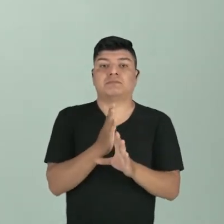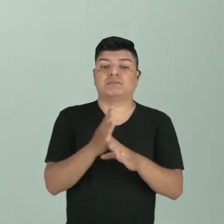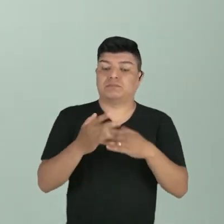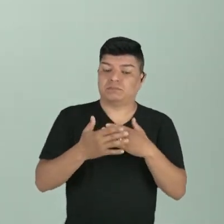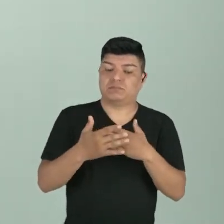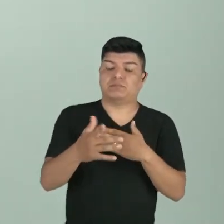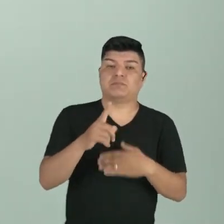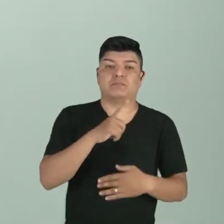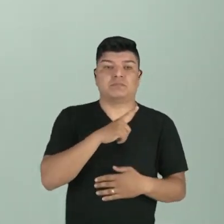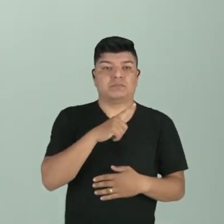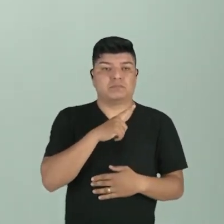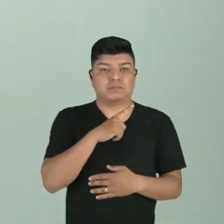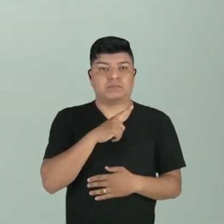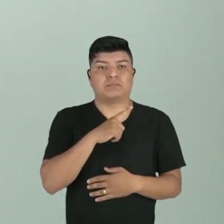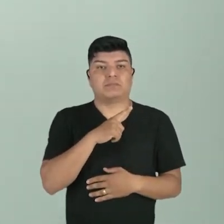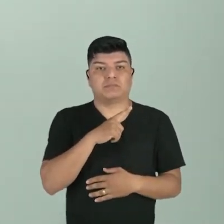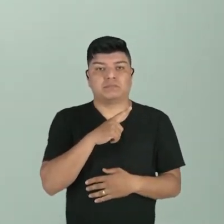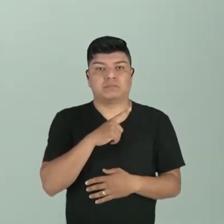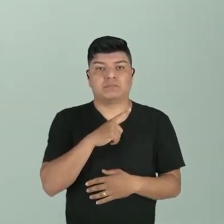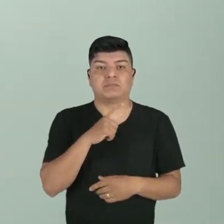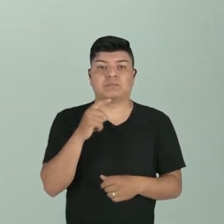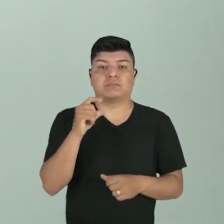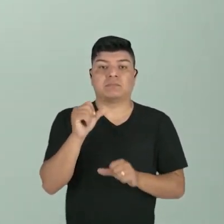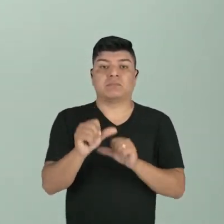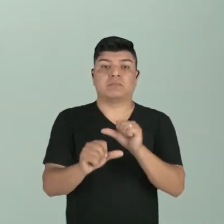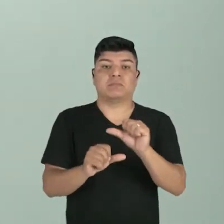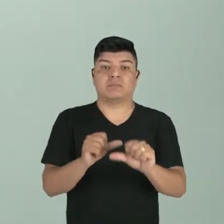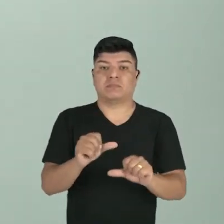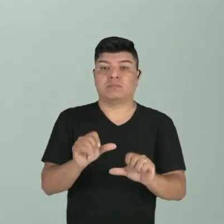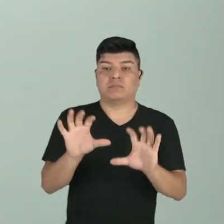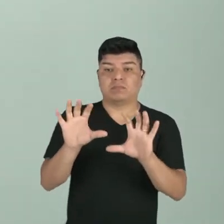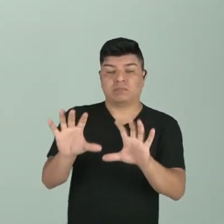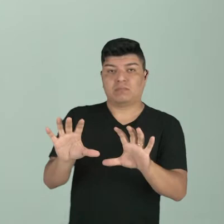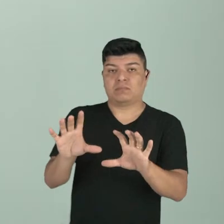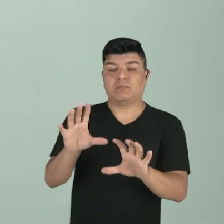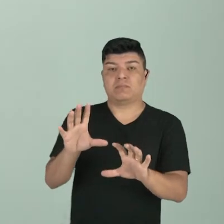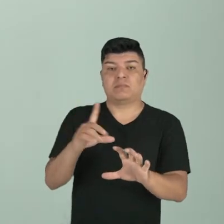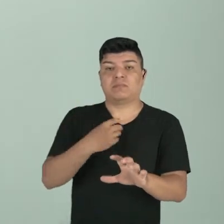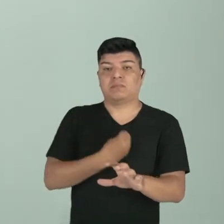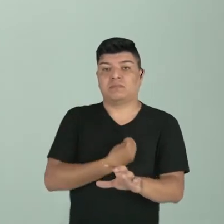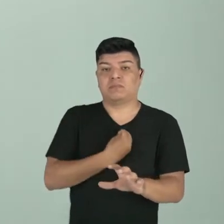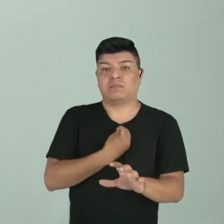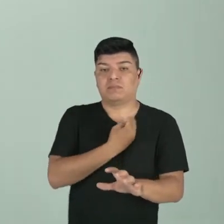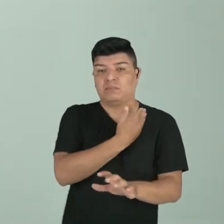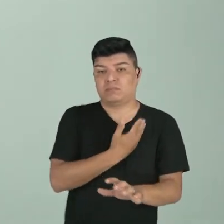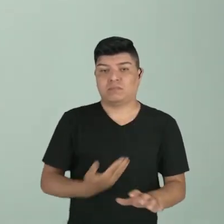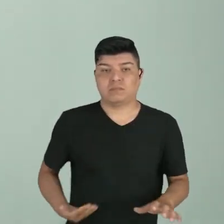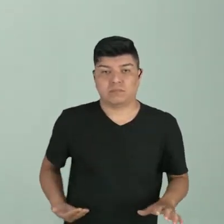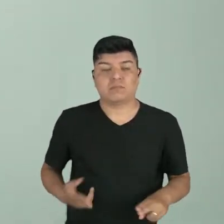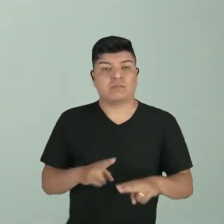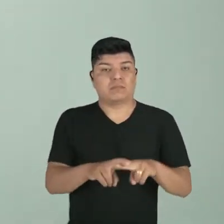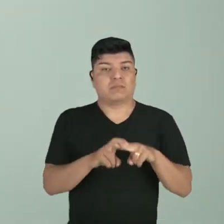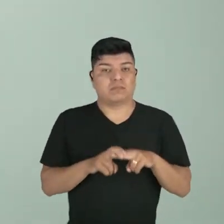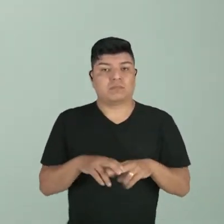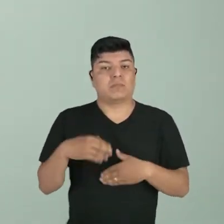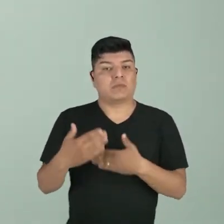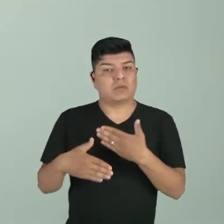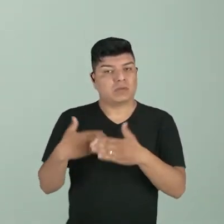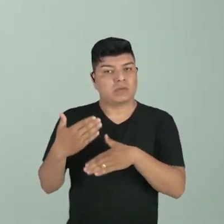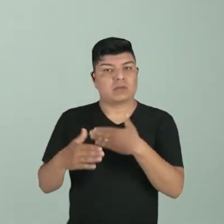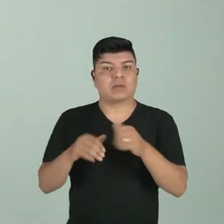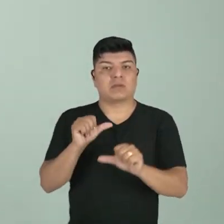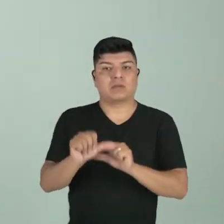disso, também ocorreu a personificação naquele que vai exercer o governo. Então, nesse processo